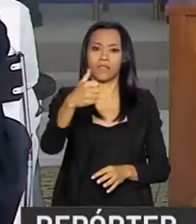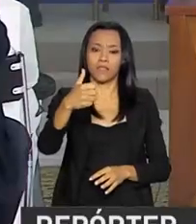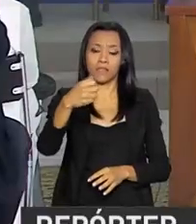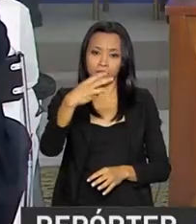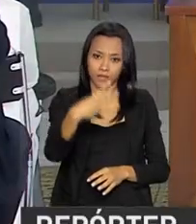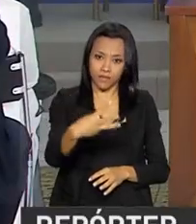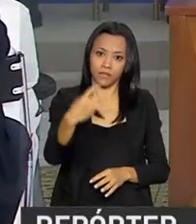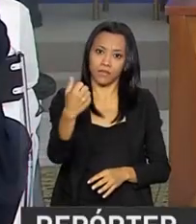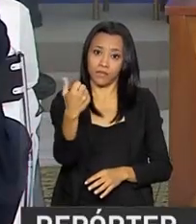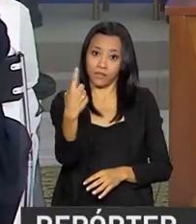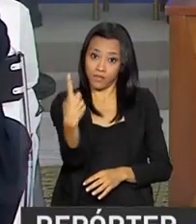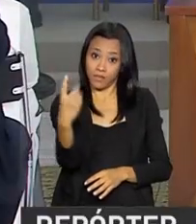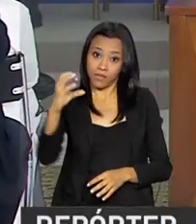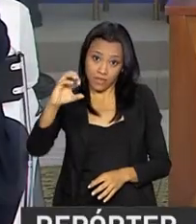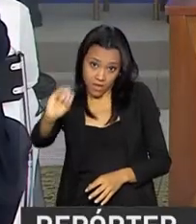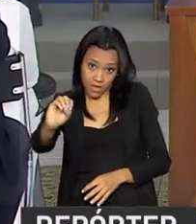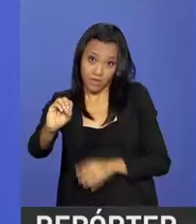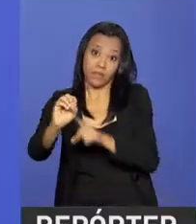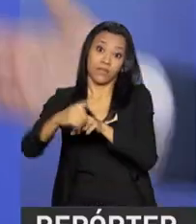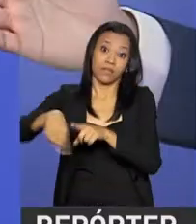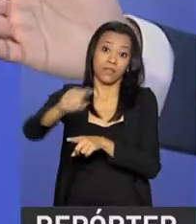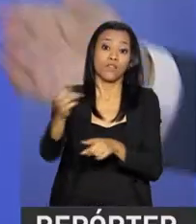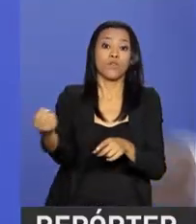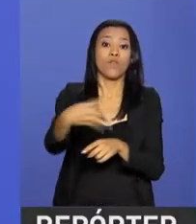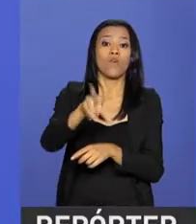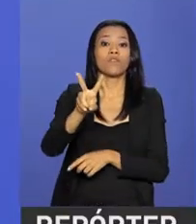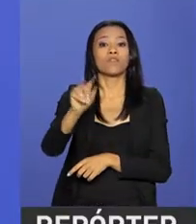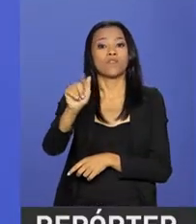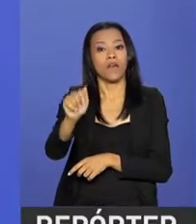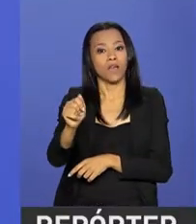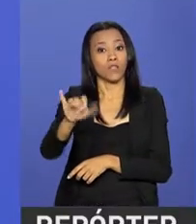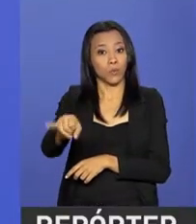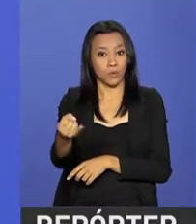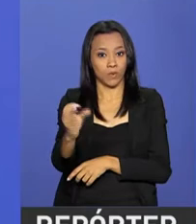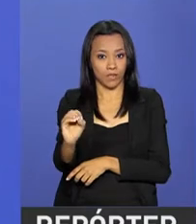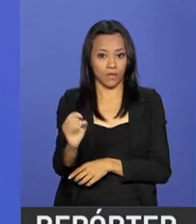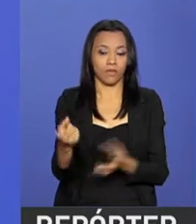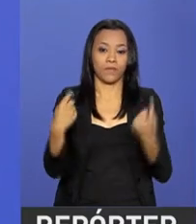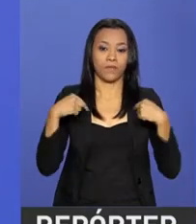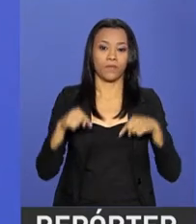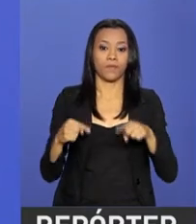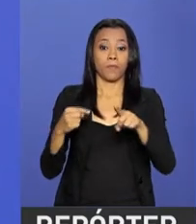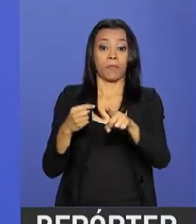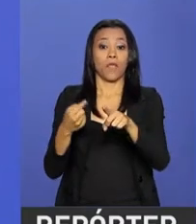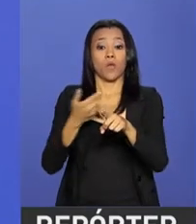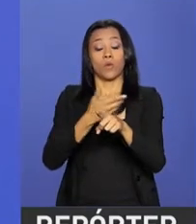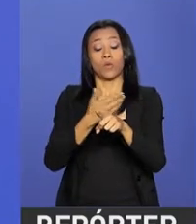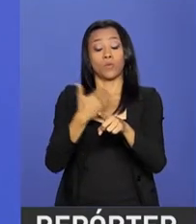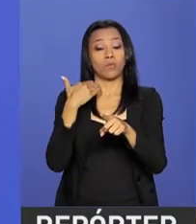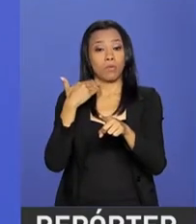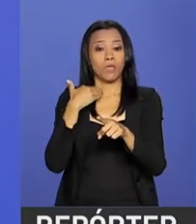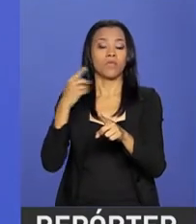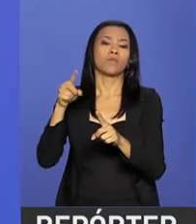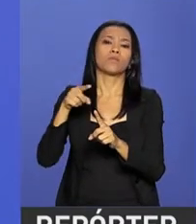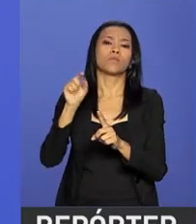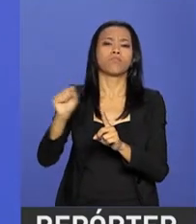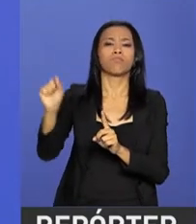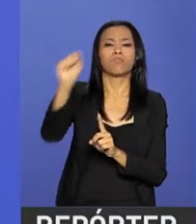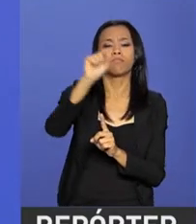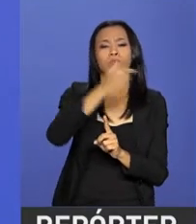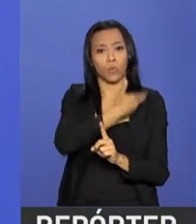sendo 100 mil a juro zero os bancos públicos banco do brasil basa bnb